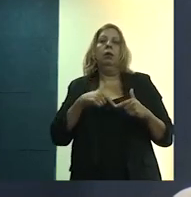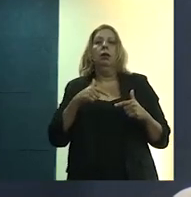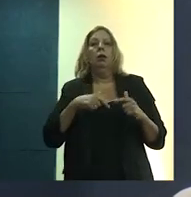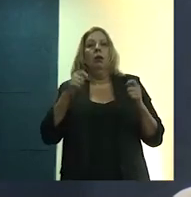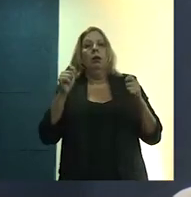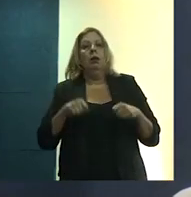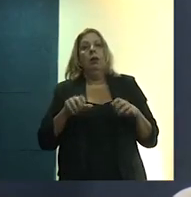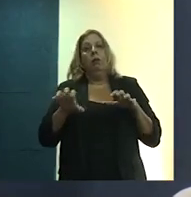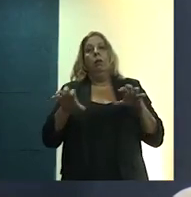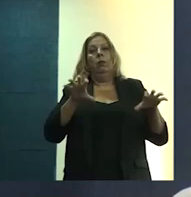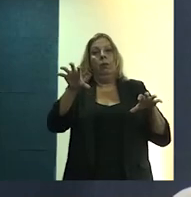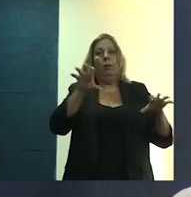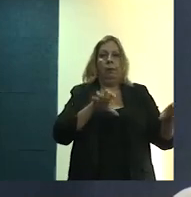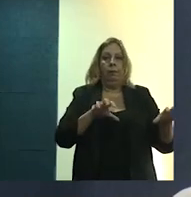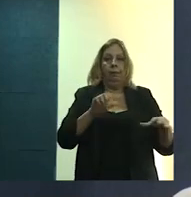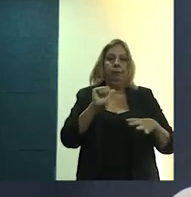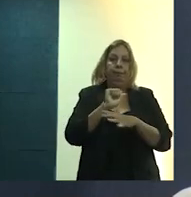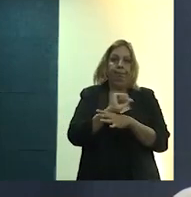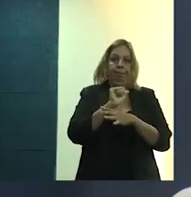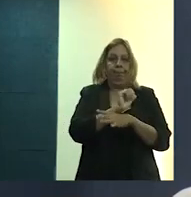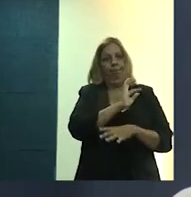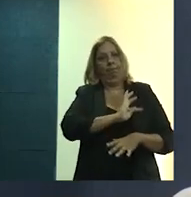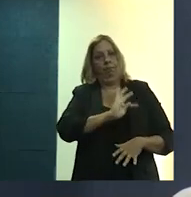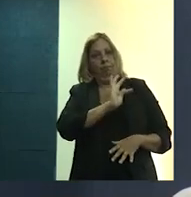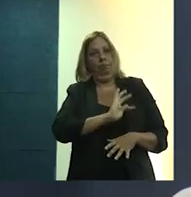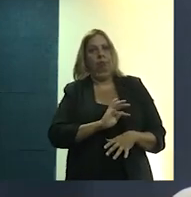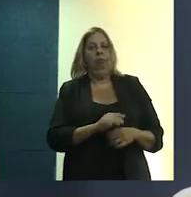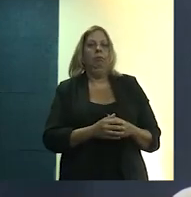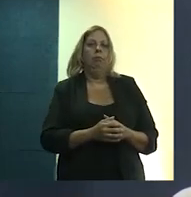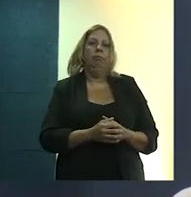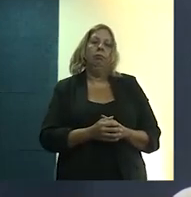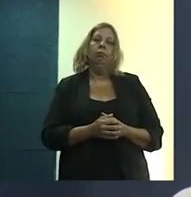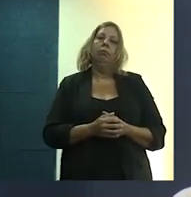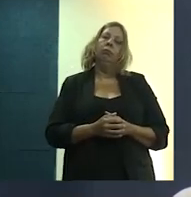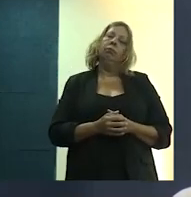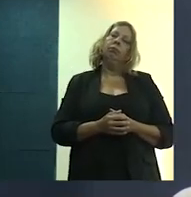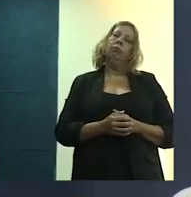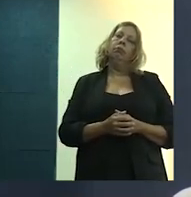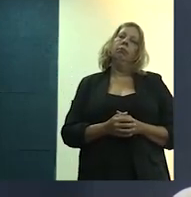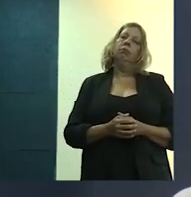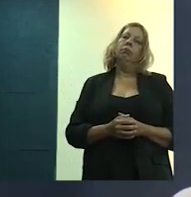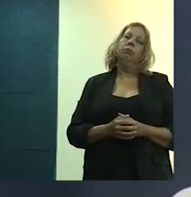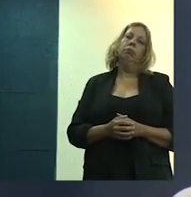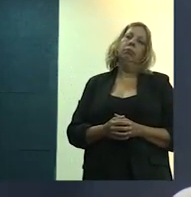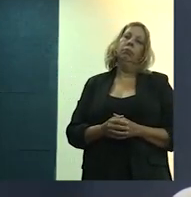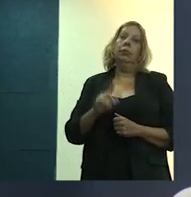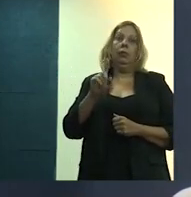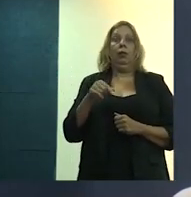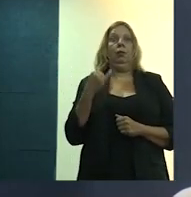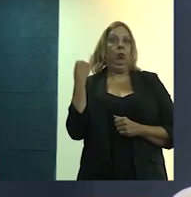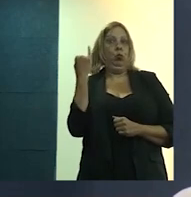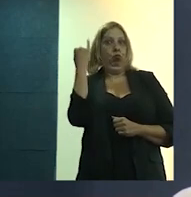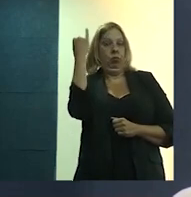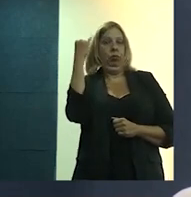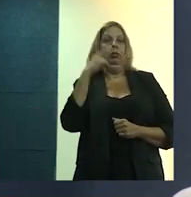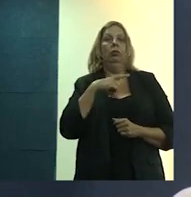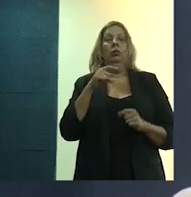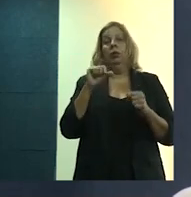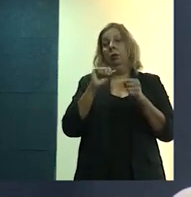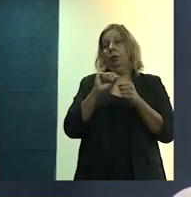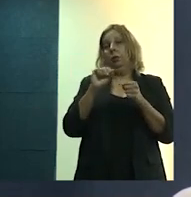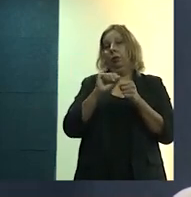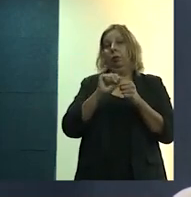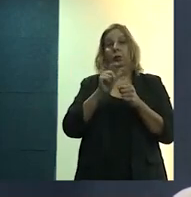nesses posto territoriais de assistência técnica isso a gente entende com muito importante porque quando a gente fizer